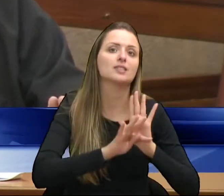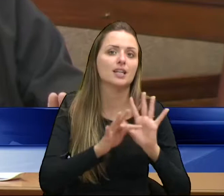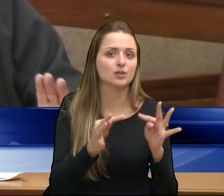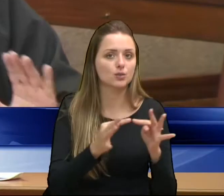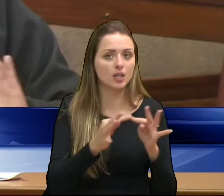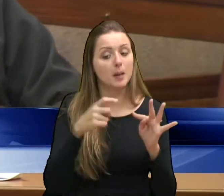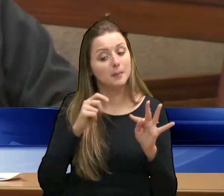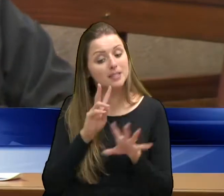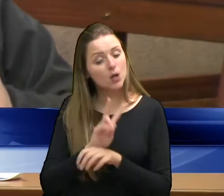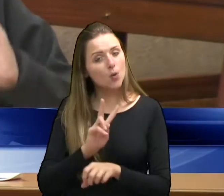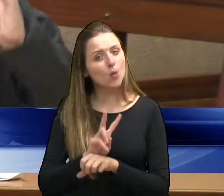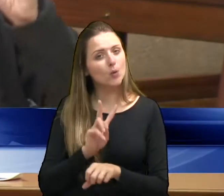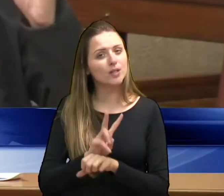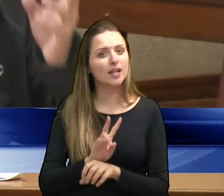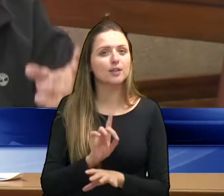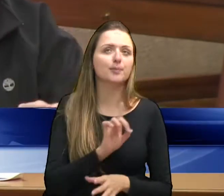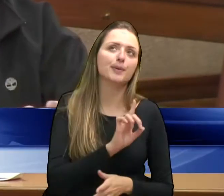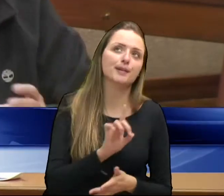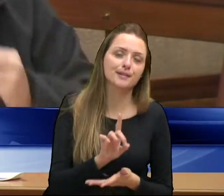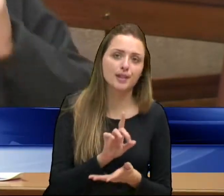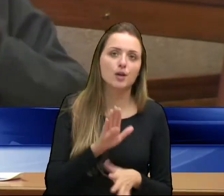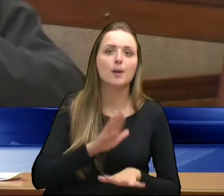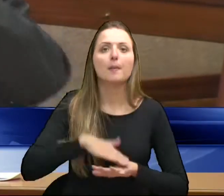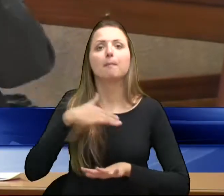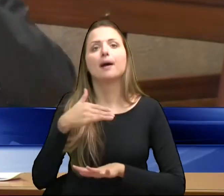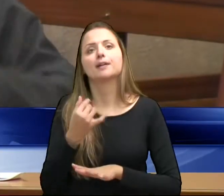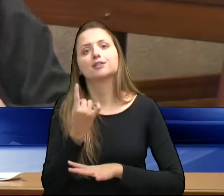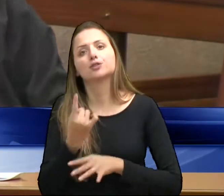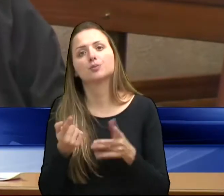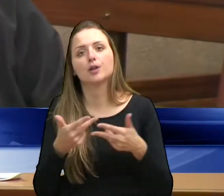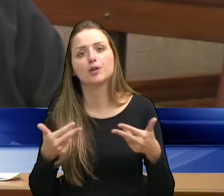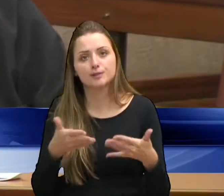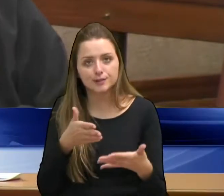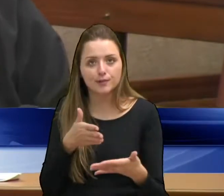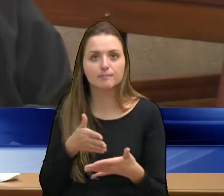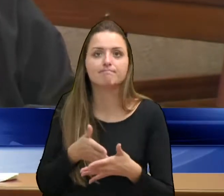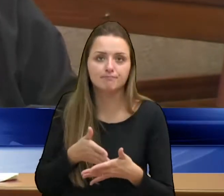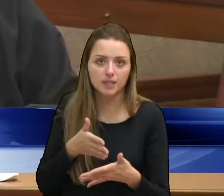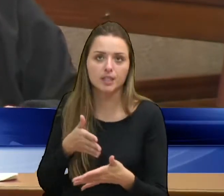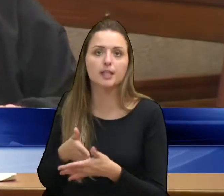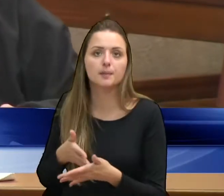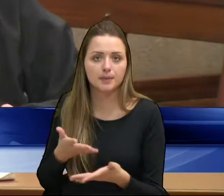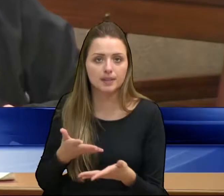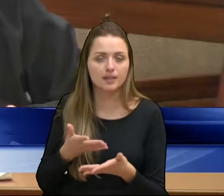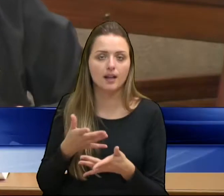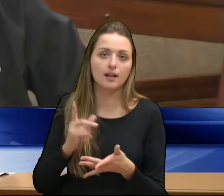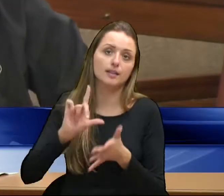para não ser mais um procedimento que vai parar no Poder Judiciário.